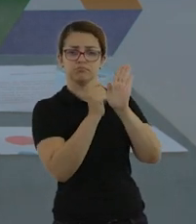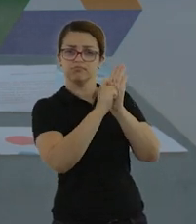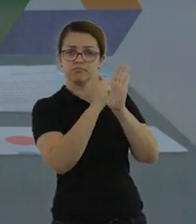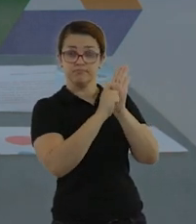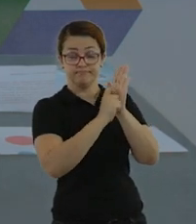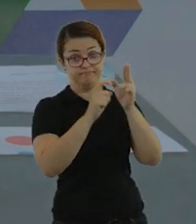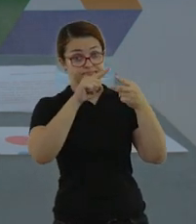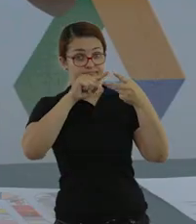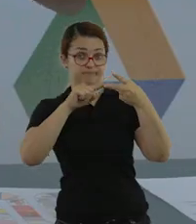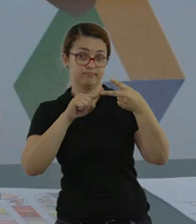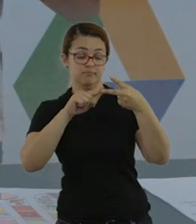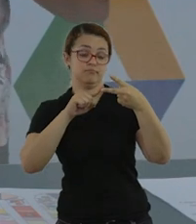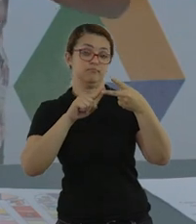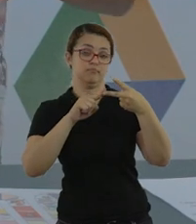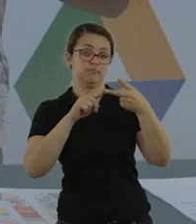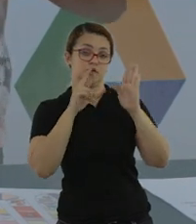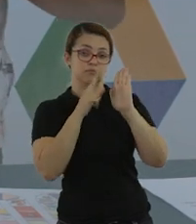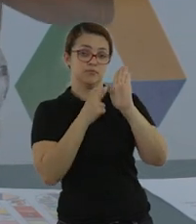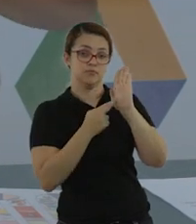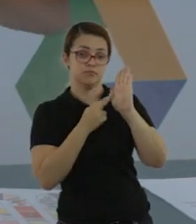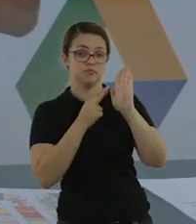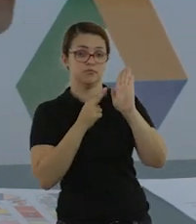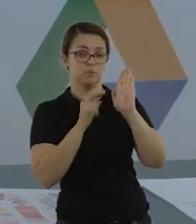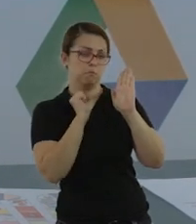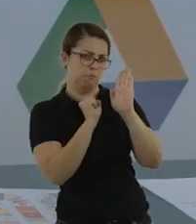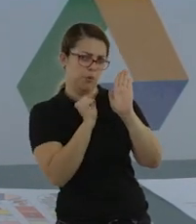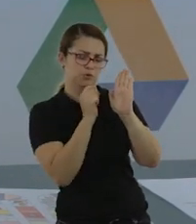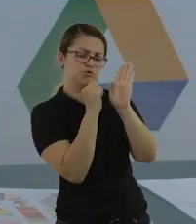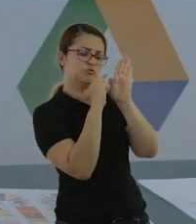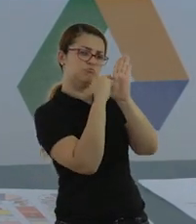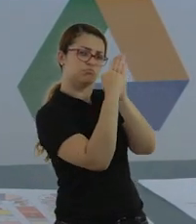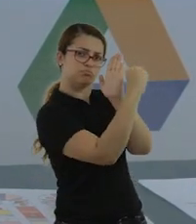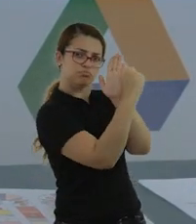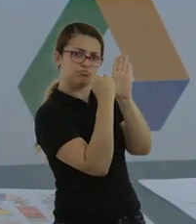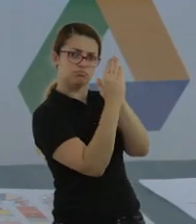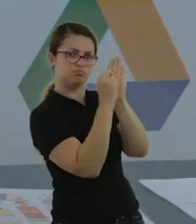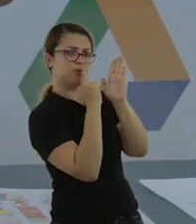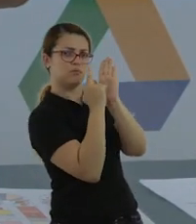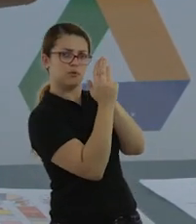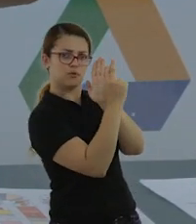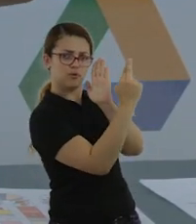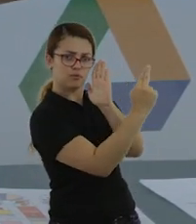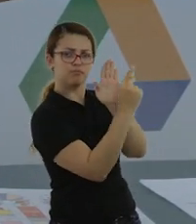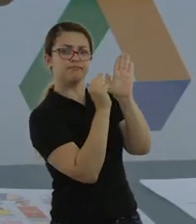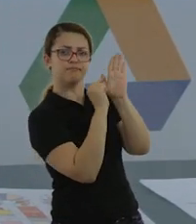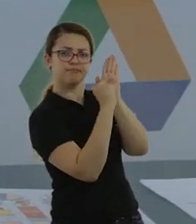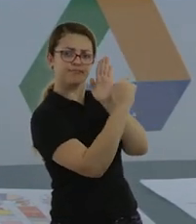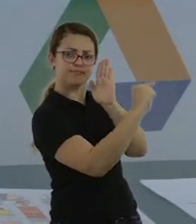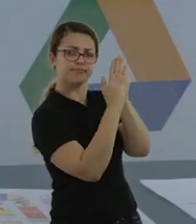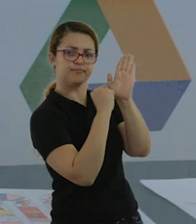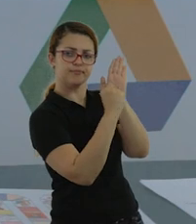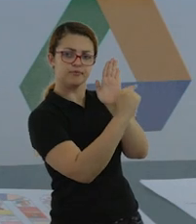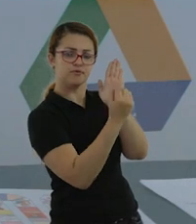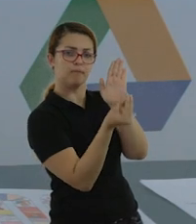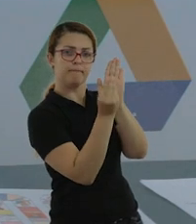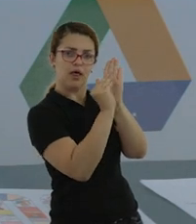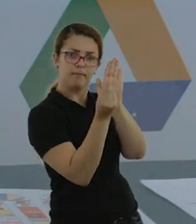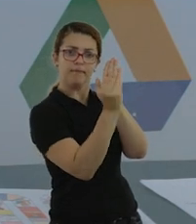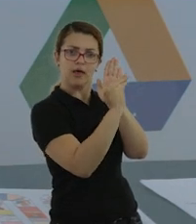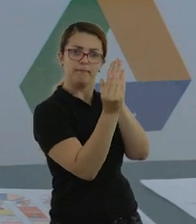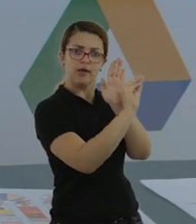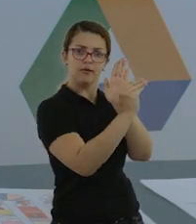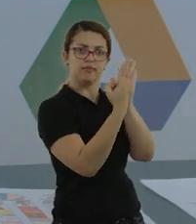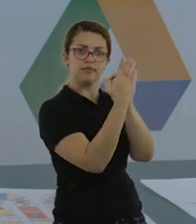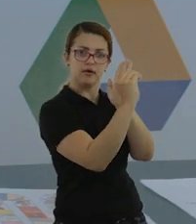a minha tabela? Vocês têm duas opções para terminar de completar a tabela de vocês. Vocês podem terminar de completar pela linha. E completando pela linha, é só